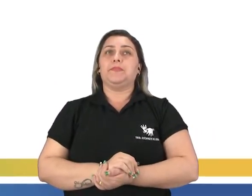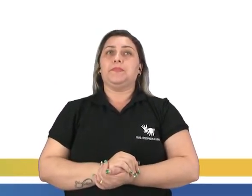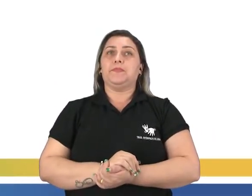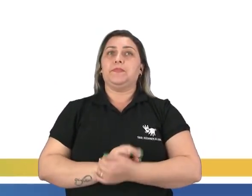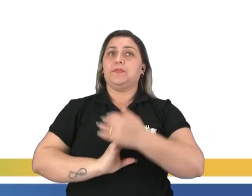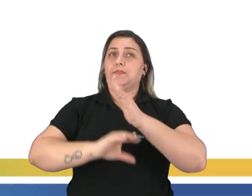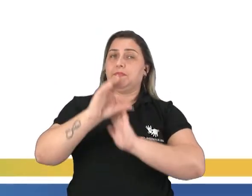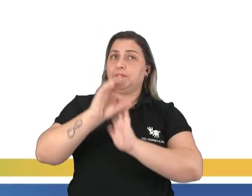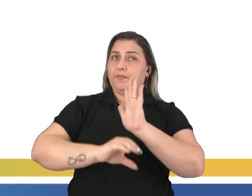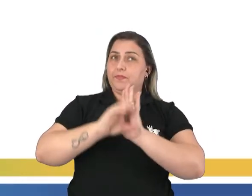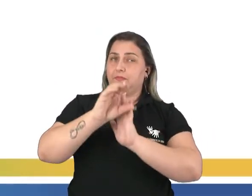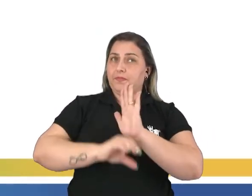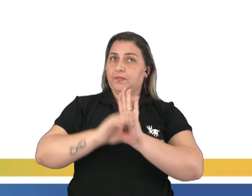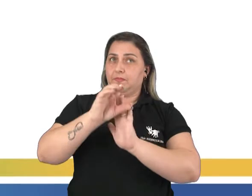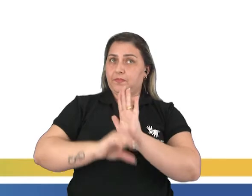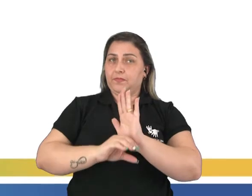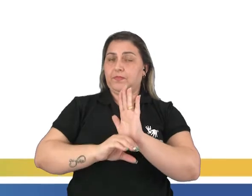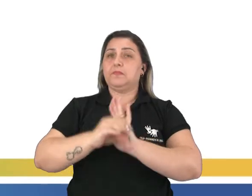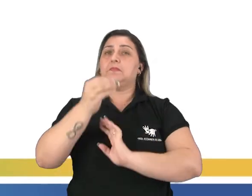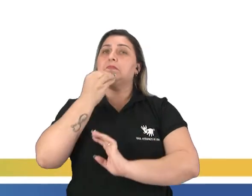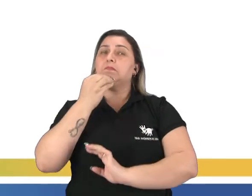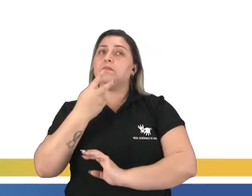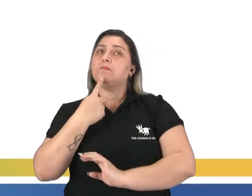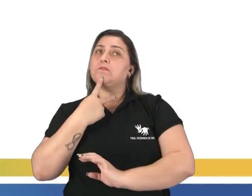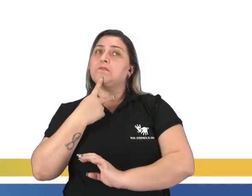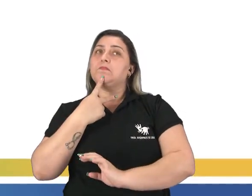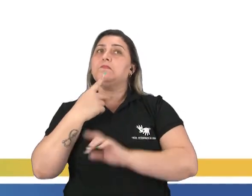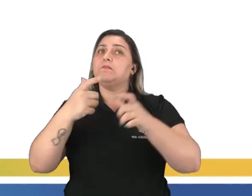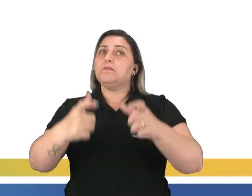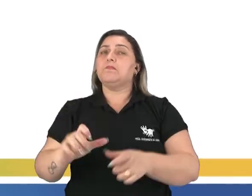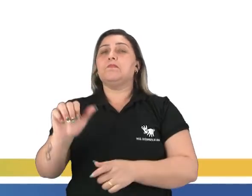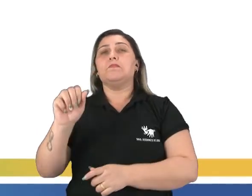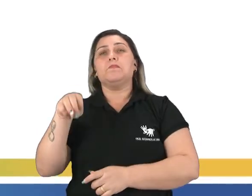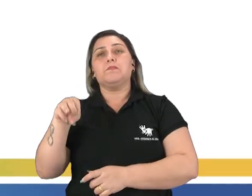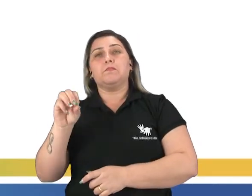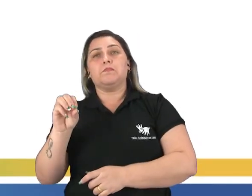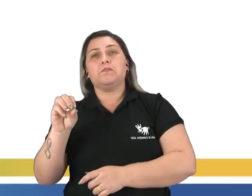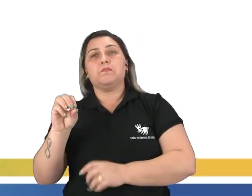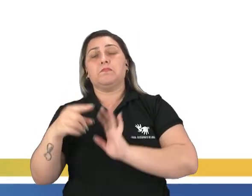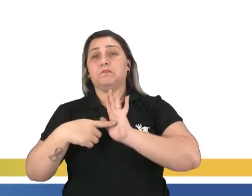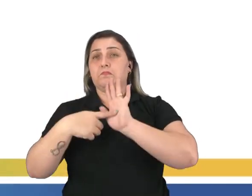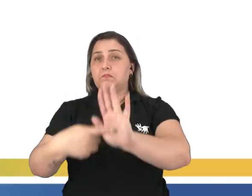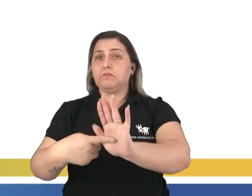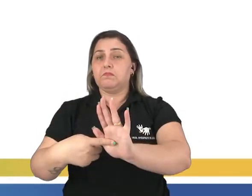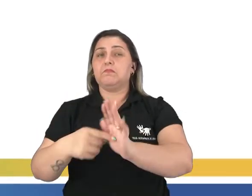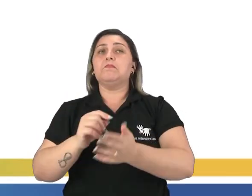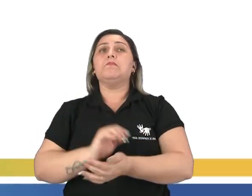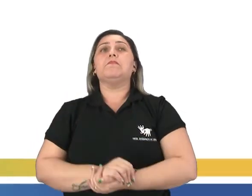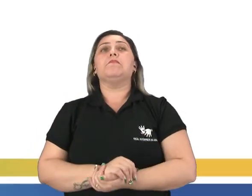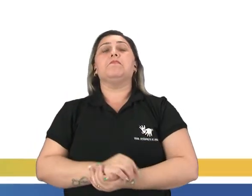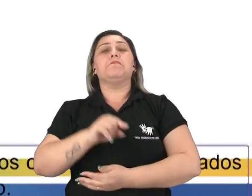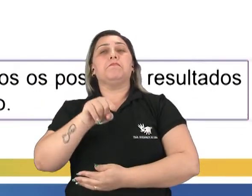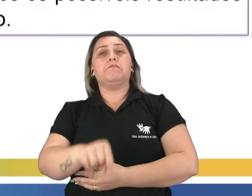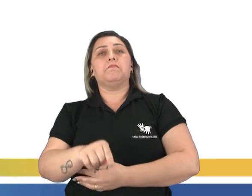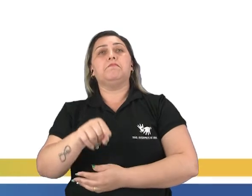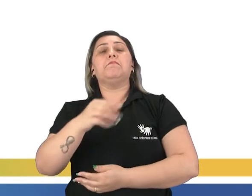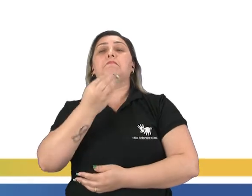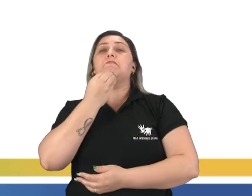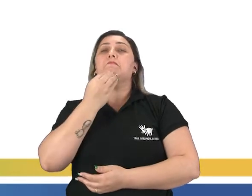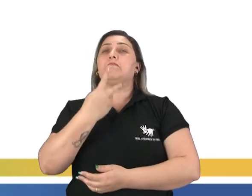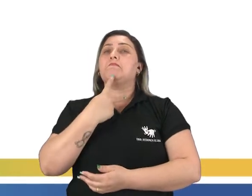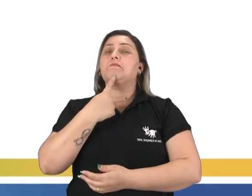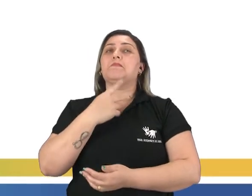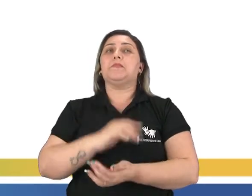de essas tentativas aleatórias, a gente tem que falar também sobre espaço amostral, né? É algo bem comum que você vai ouvir na